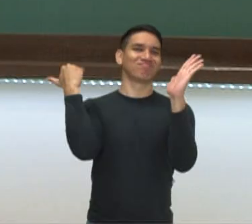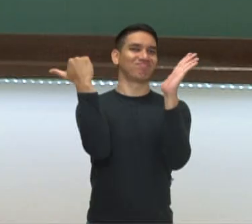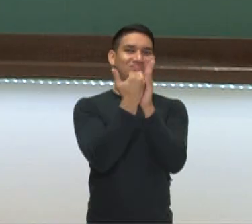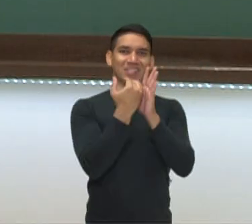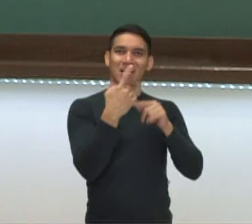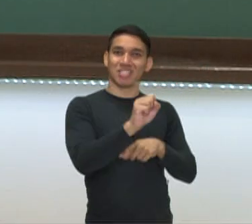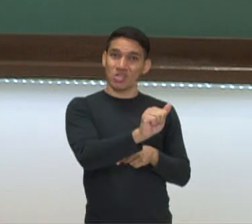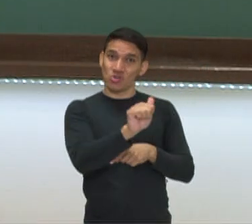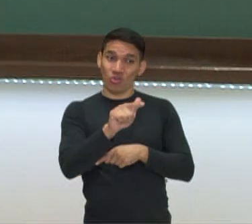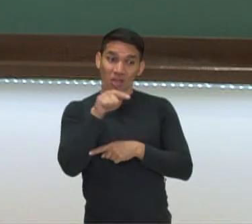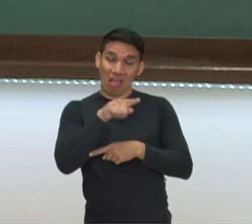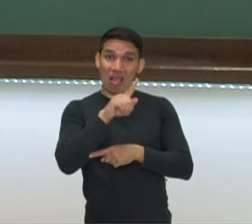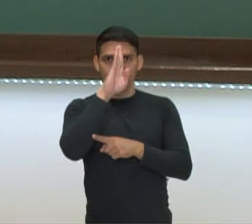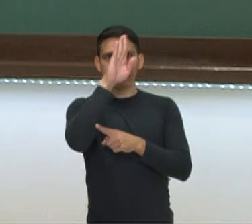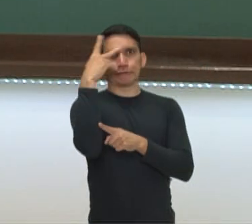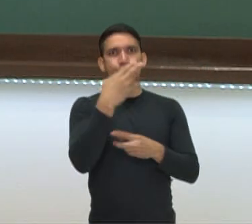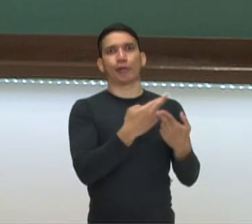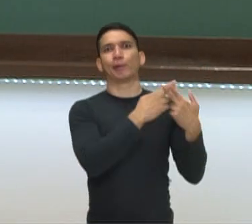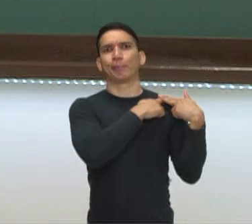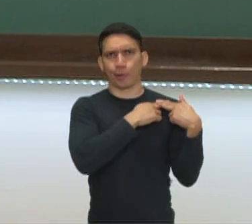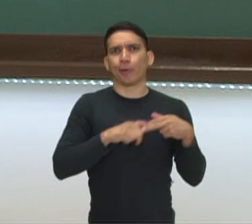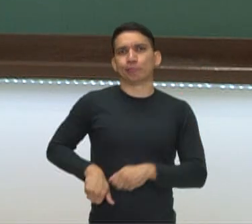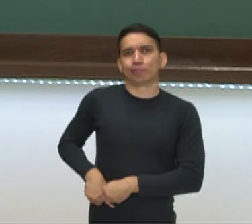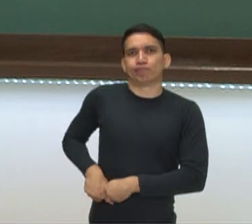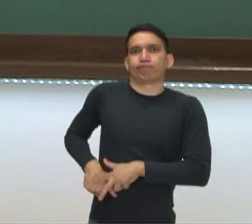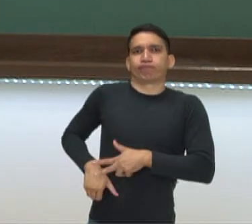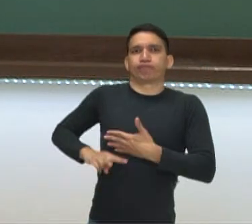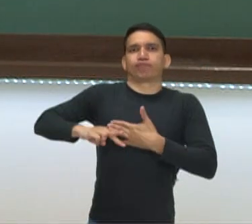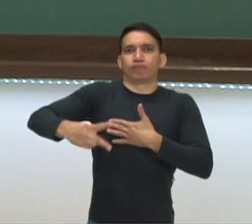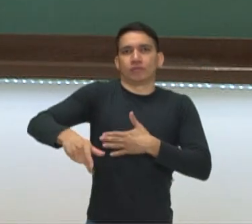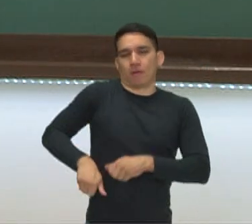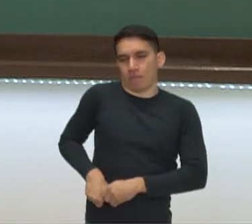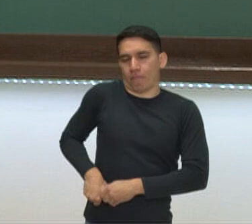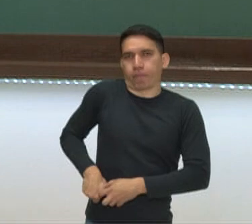principal responsável por essa formação.